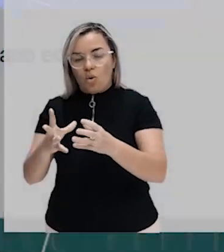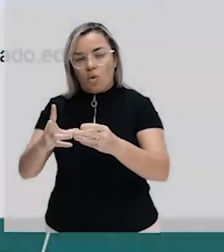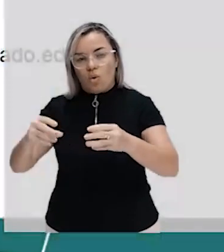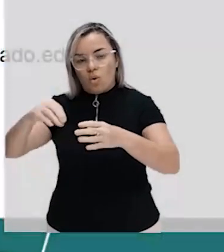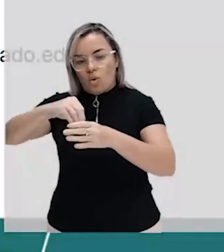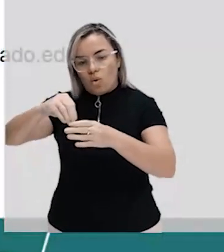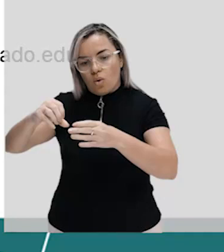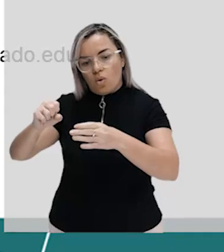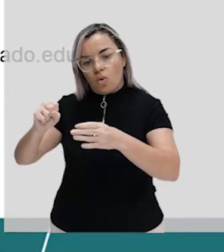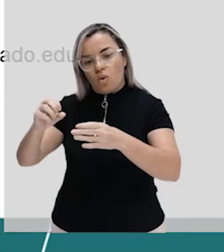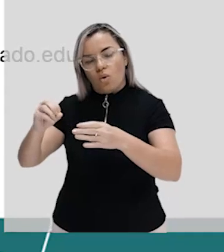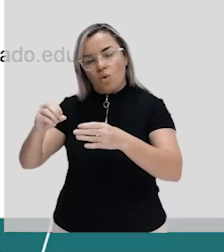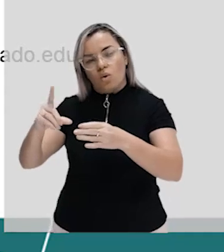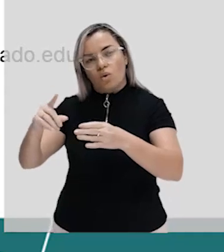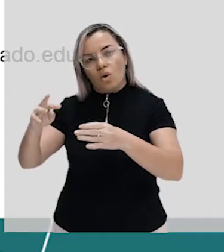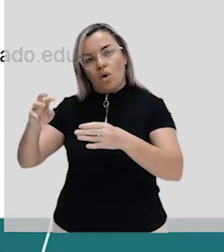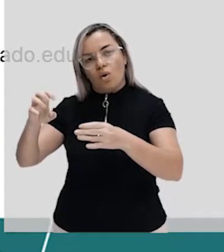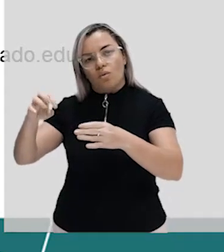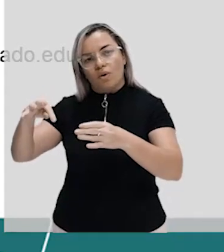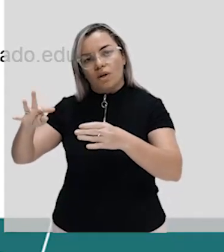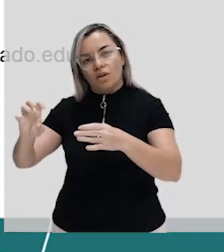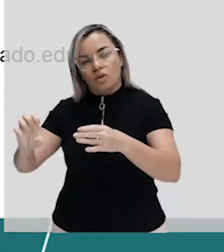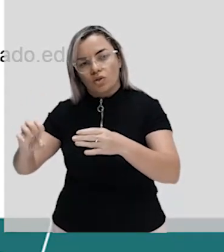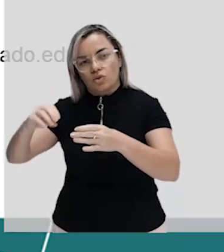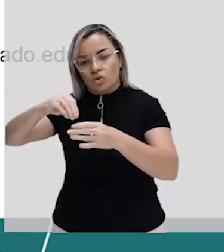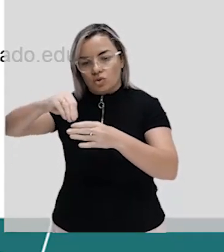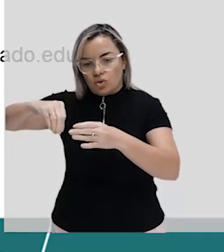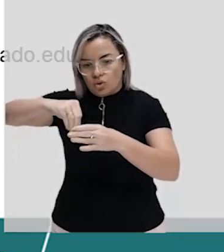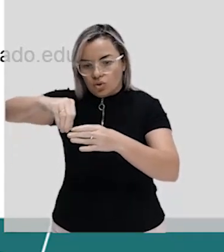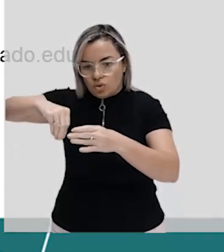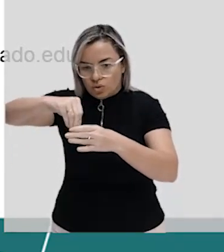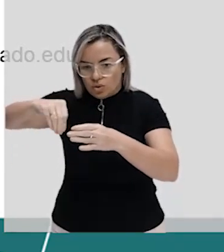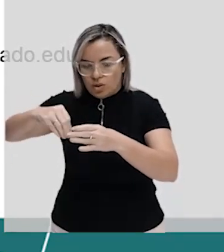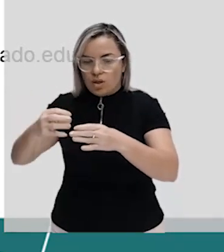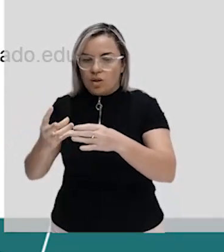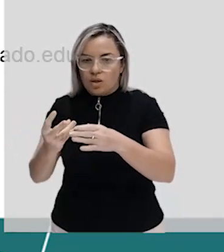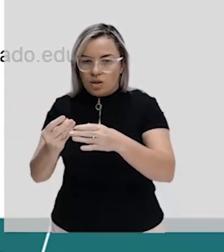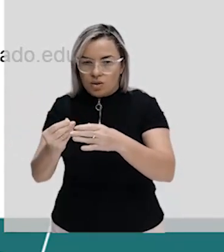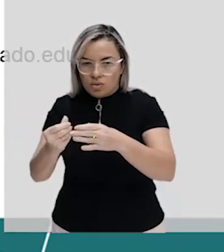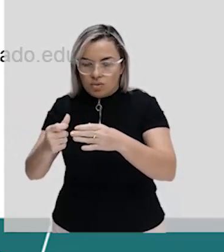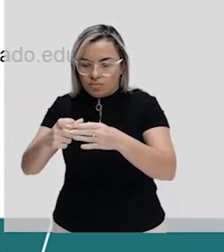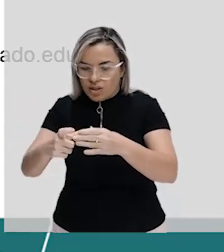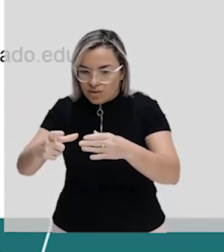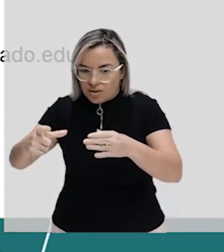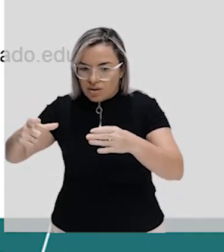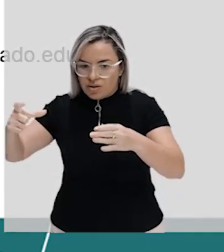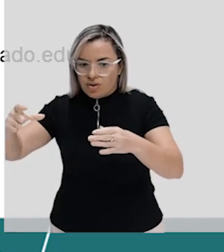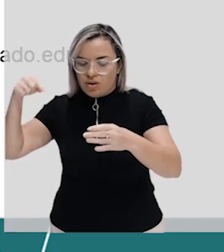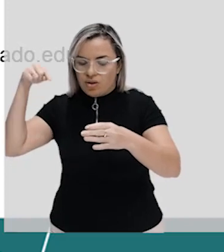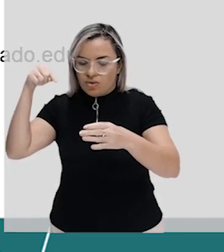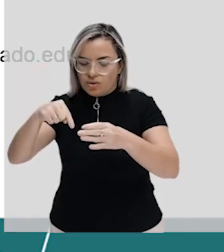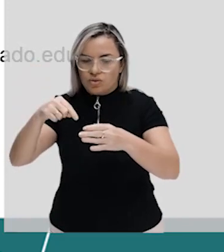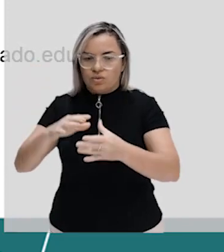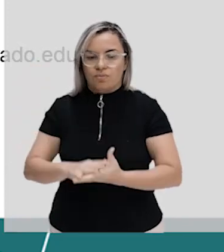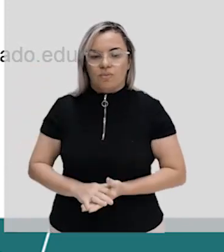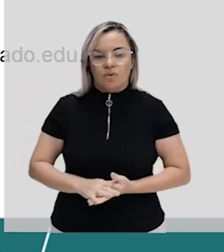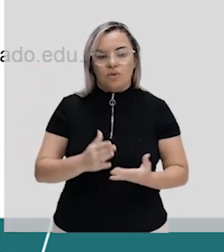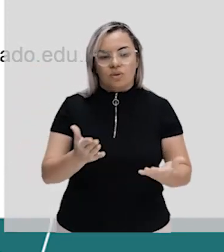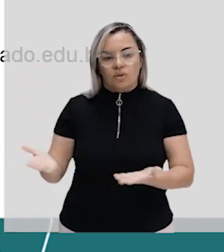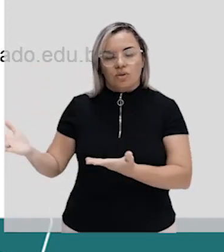que dissolve o soluto, está em maior quantidade, ok? Bom,